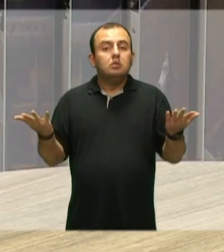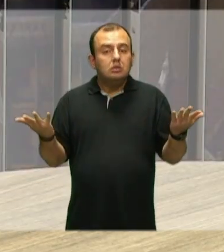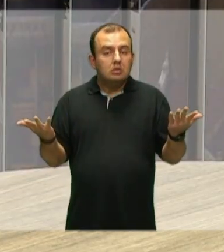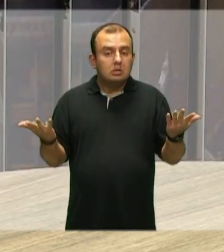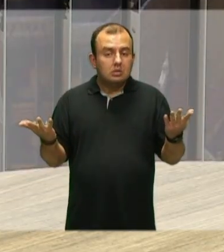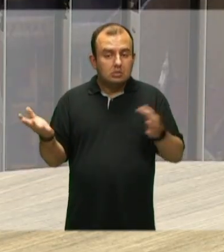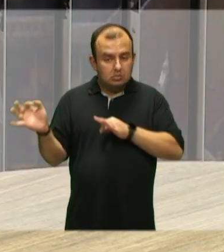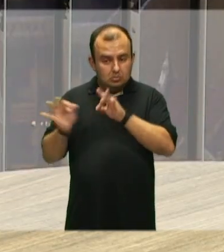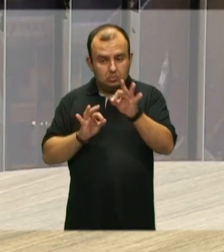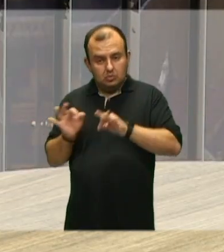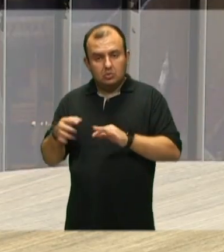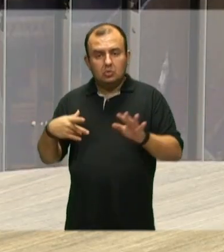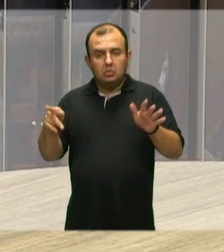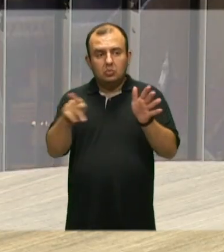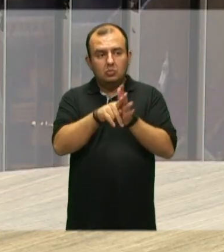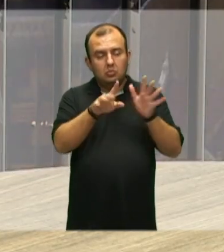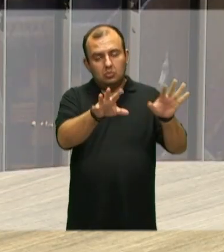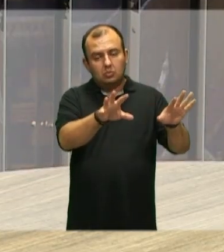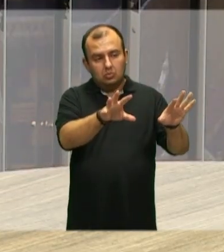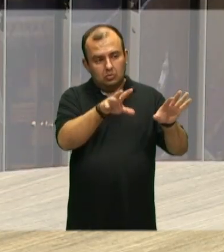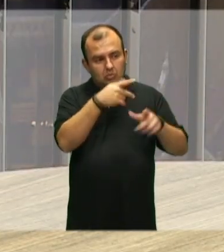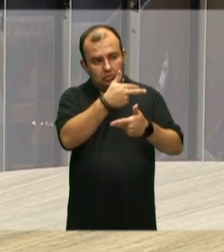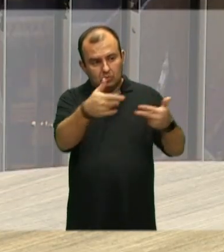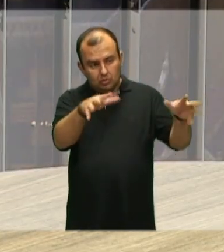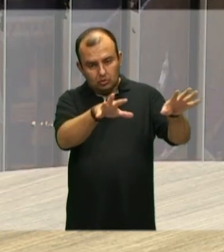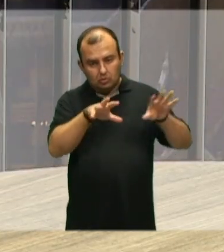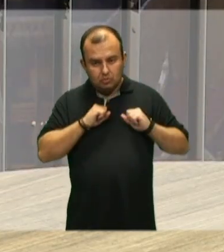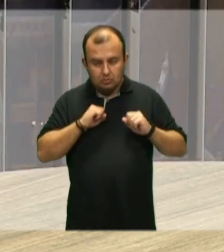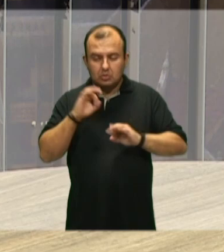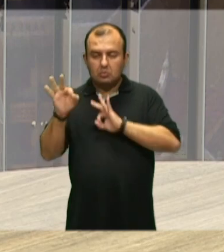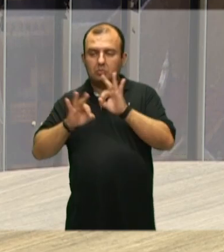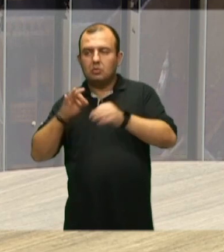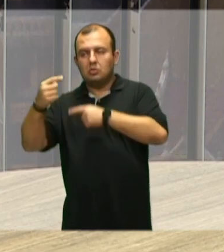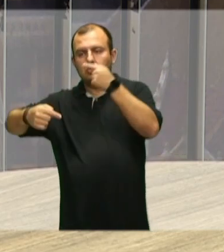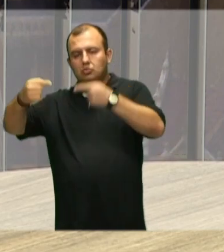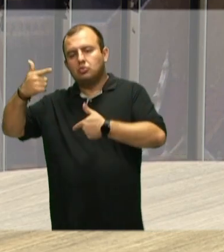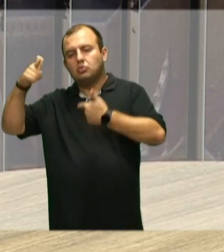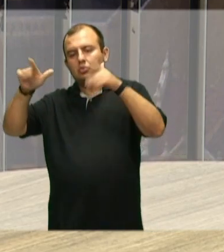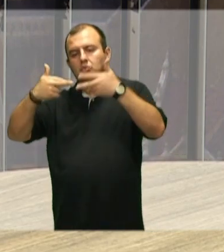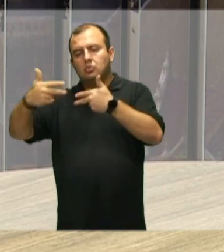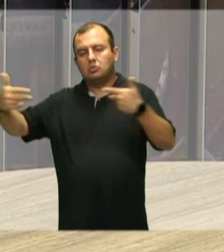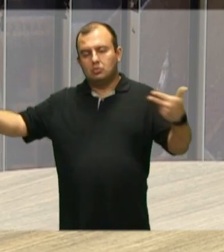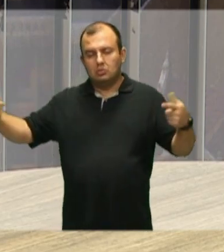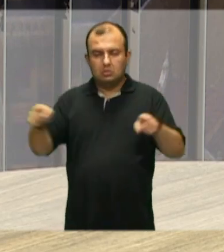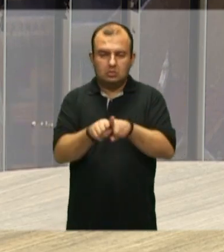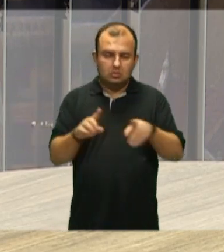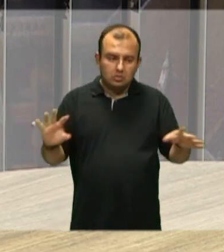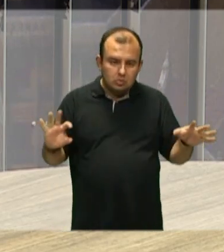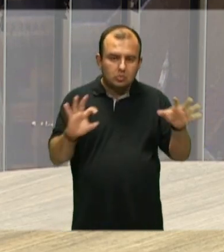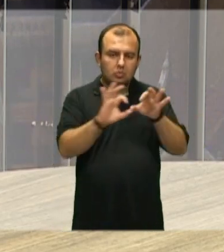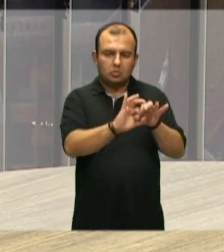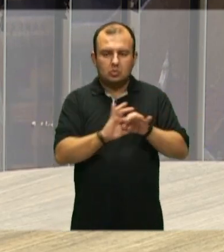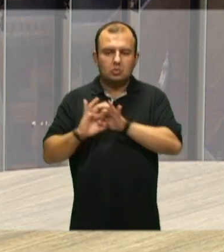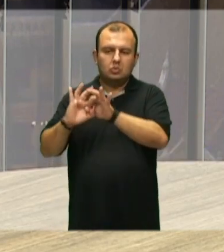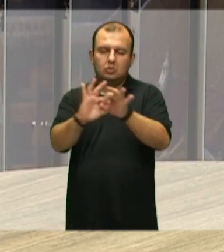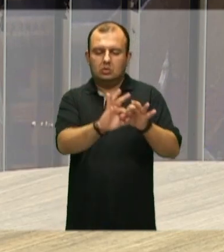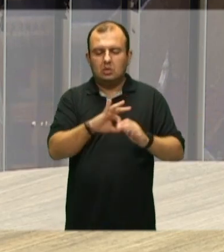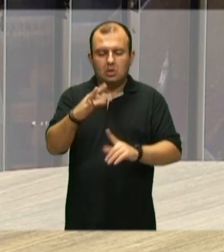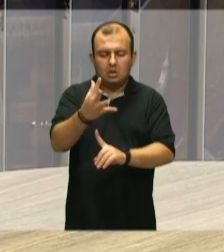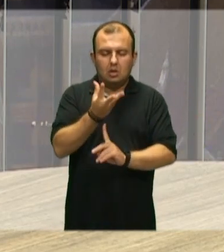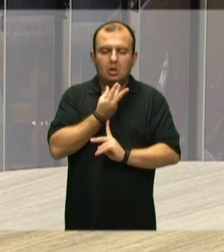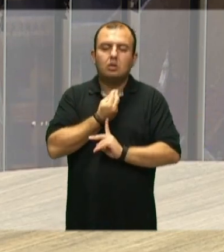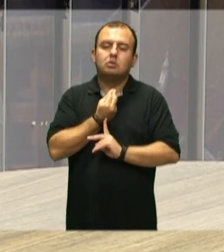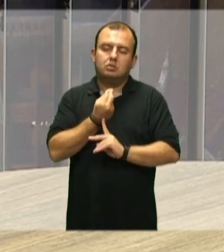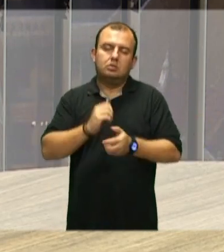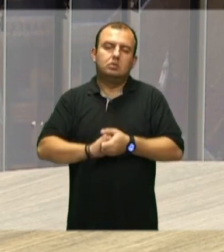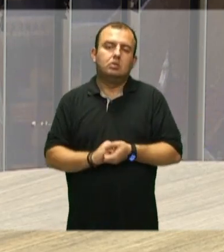se apropria de algo que é do mundo deles, mas para discutir e falar de outras coisas também, né, conectá-los à arte de uma outra maneira.